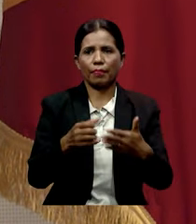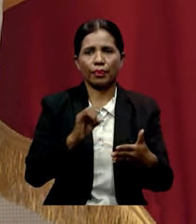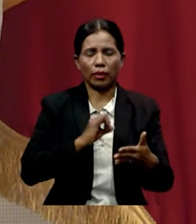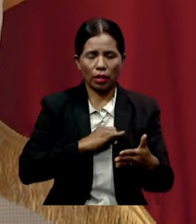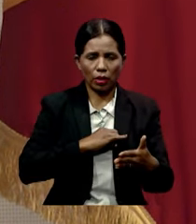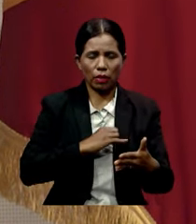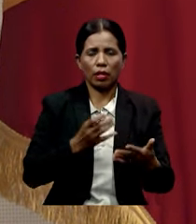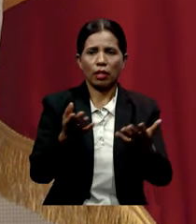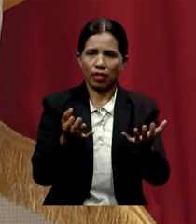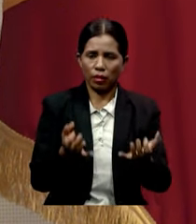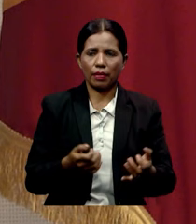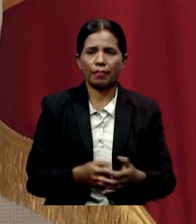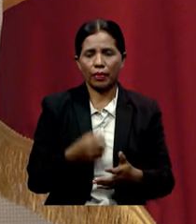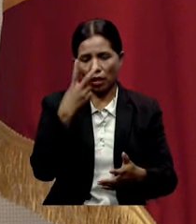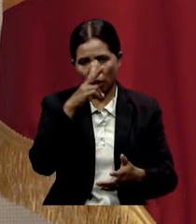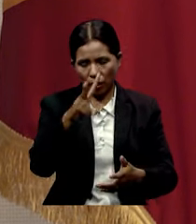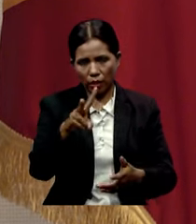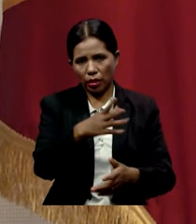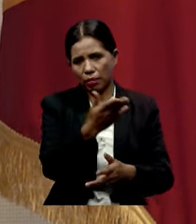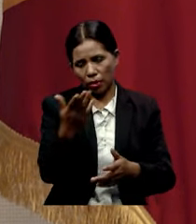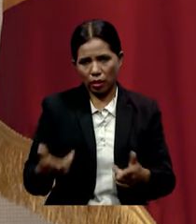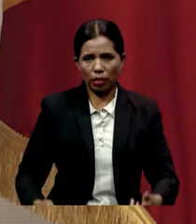Infelizmente, farei em minha memória